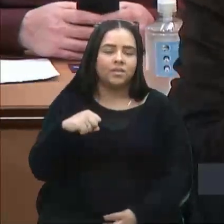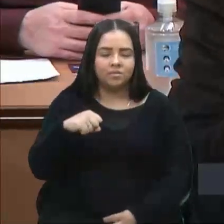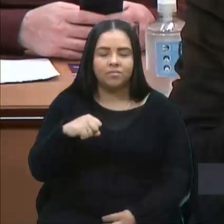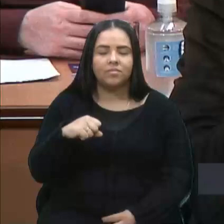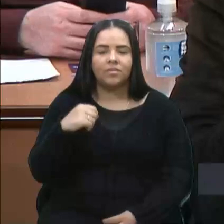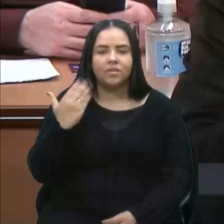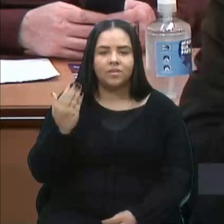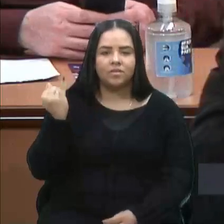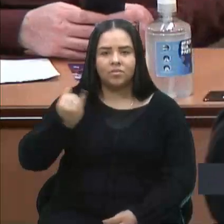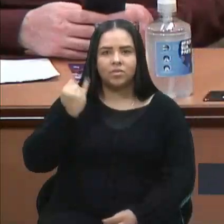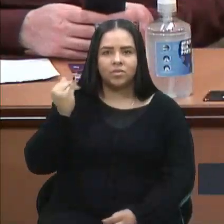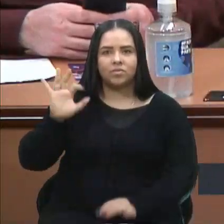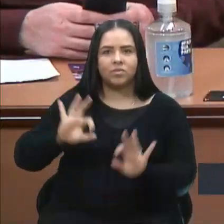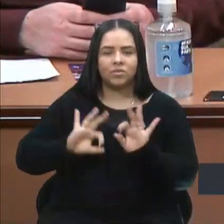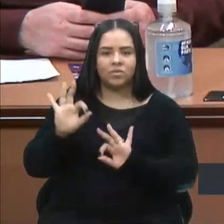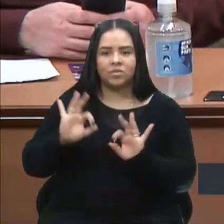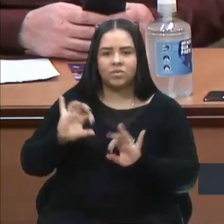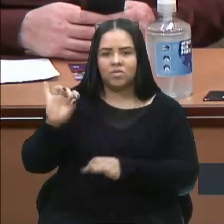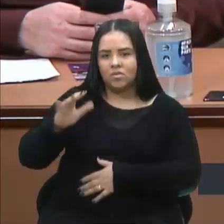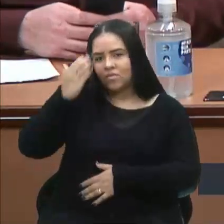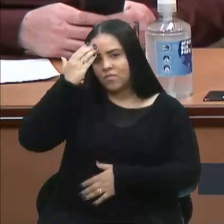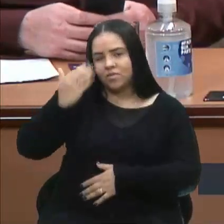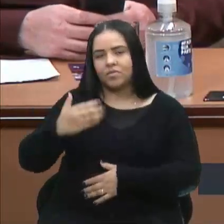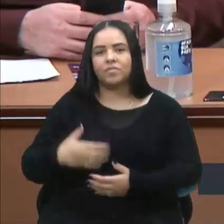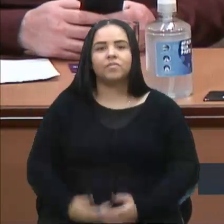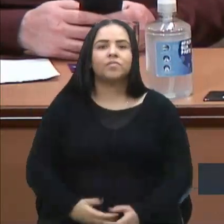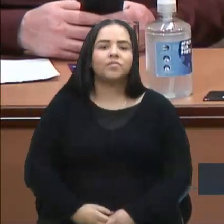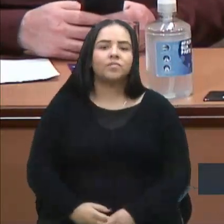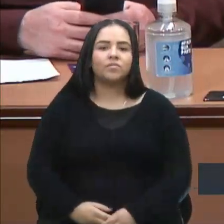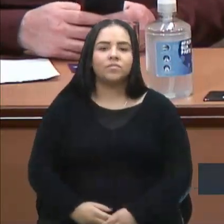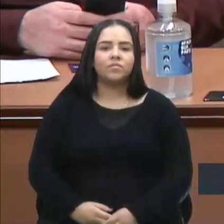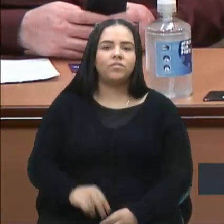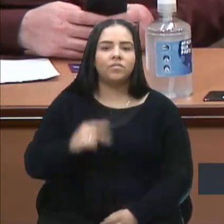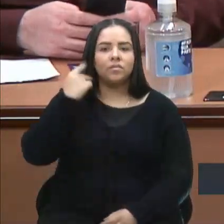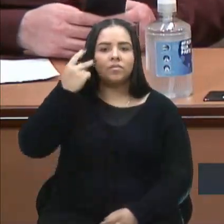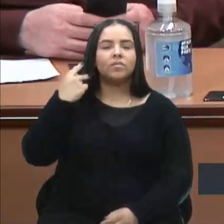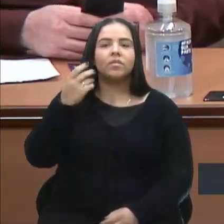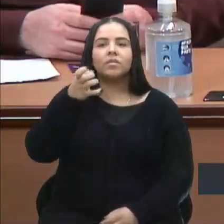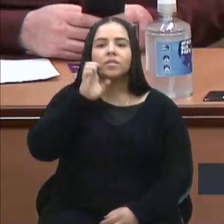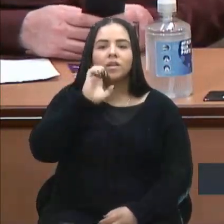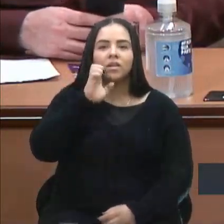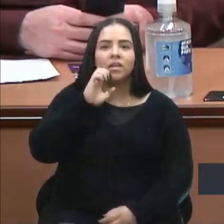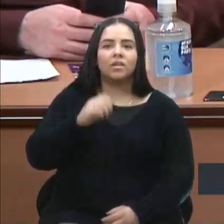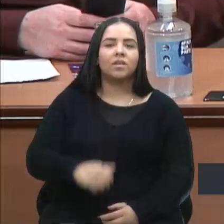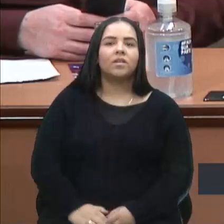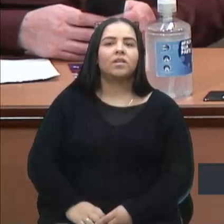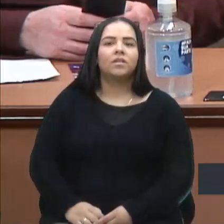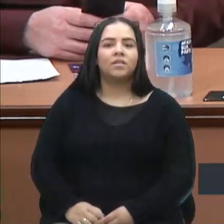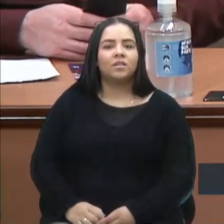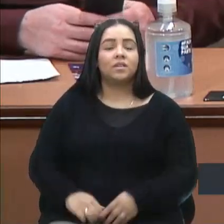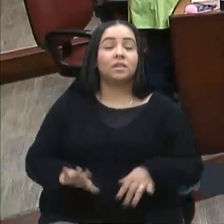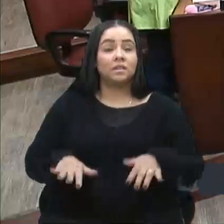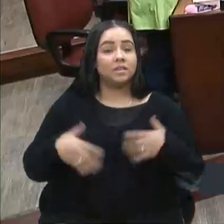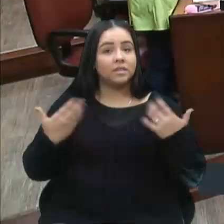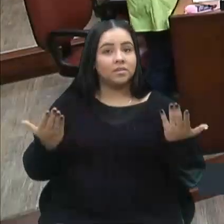esse importante projeto. Era isso, meu muito obrigado. Para declarar o voto, vereadora Estela. Então, quero dizer a importância